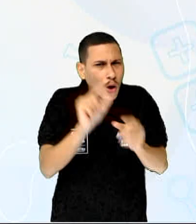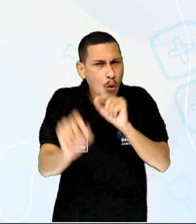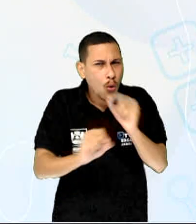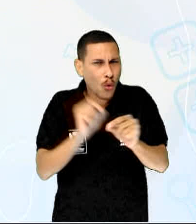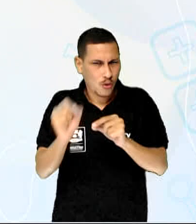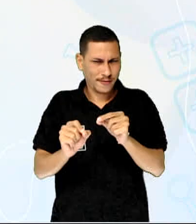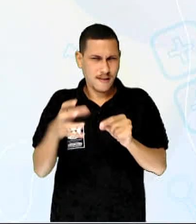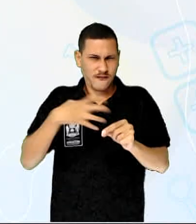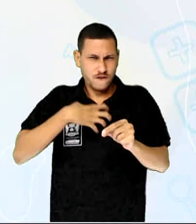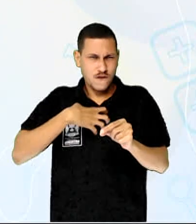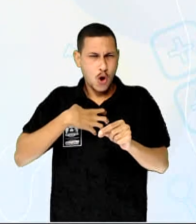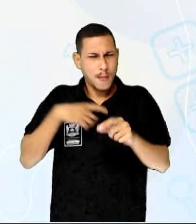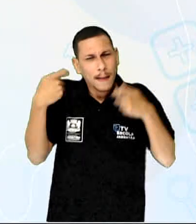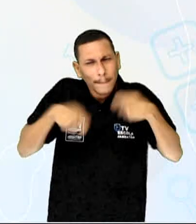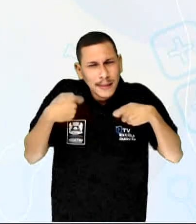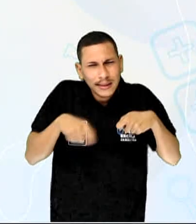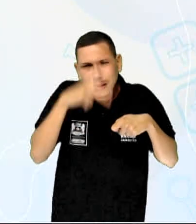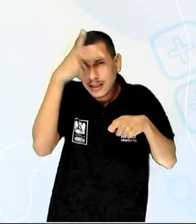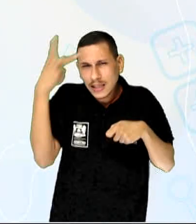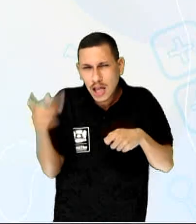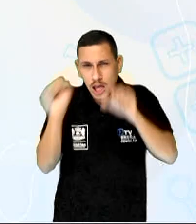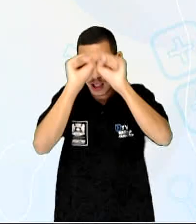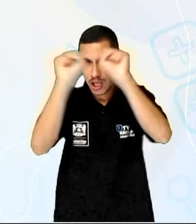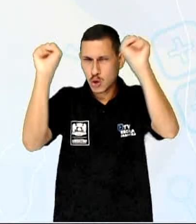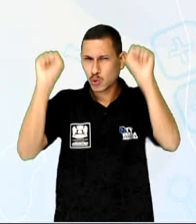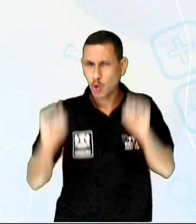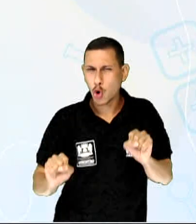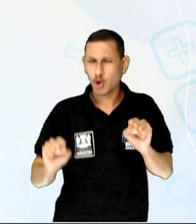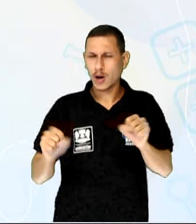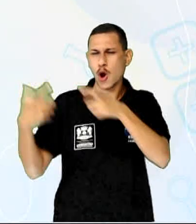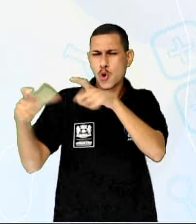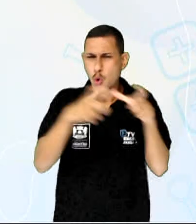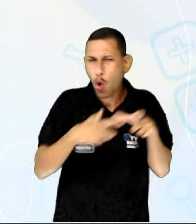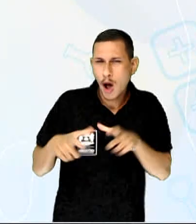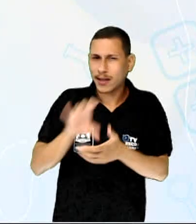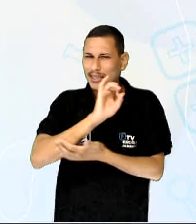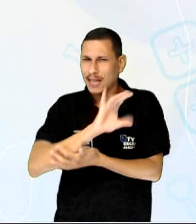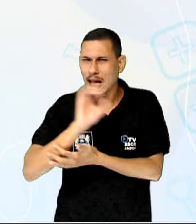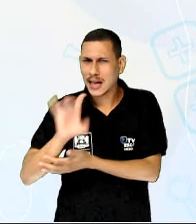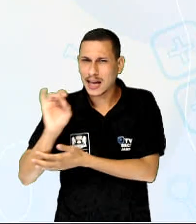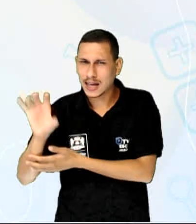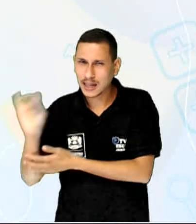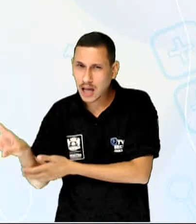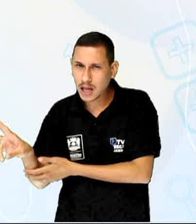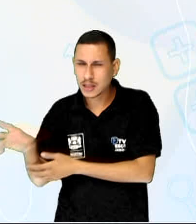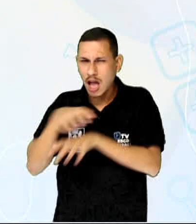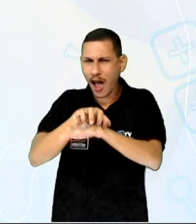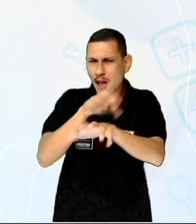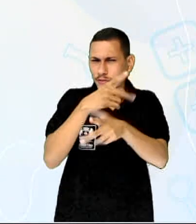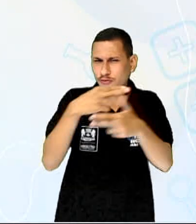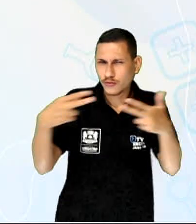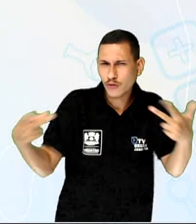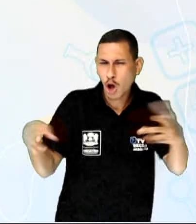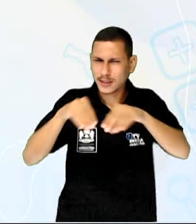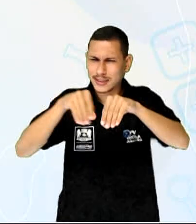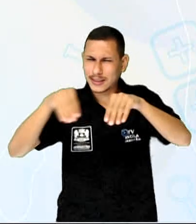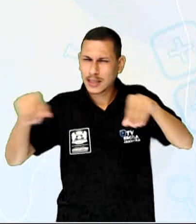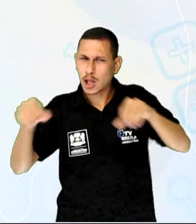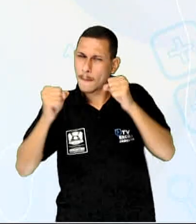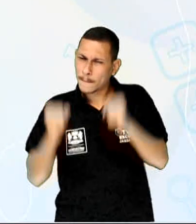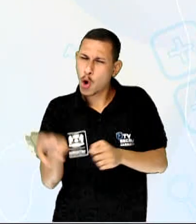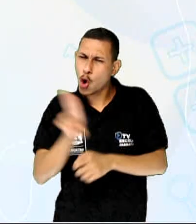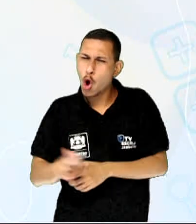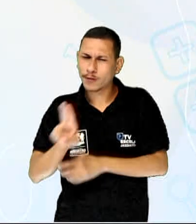usados conforme a necessidade e estrutura de cada região. O transporte terrestre pode ser feito por